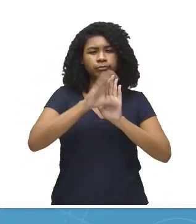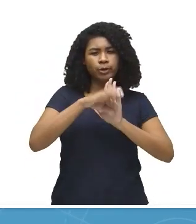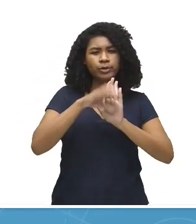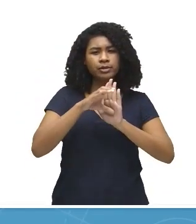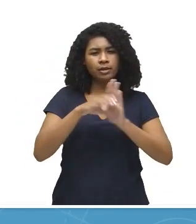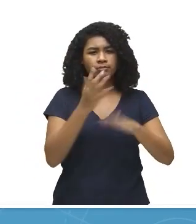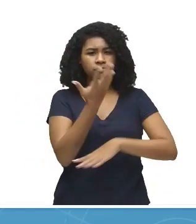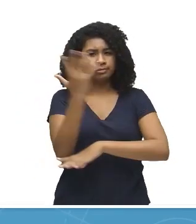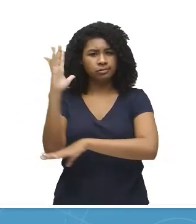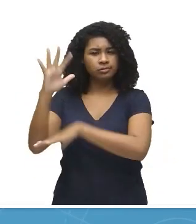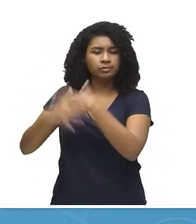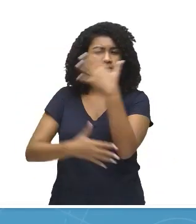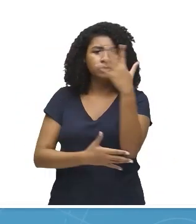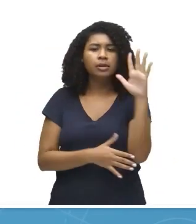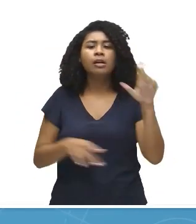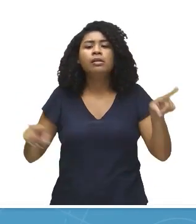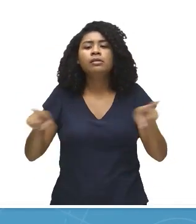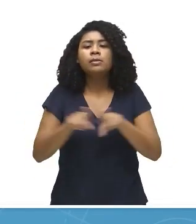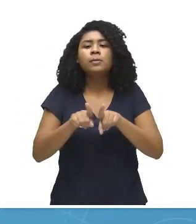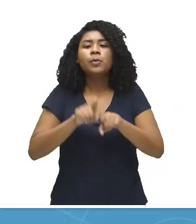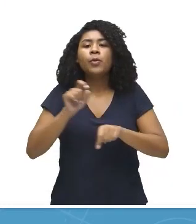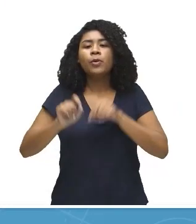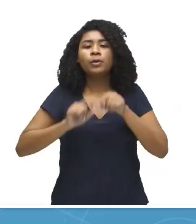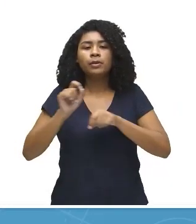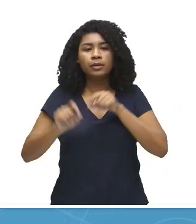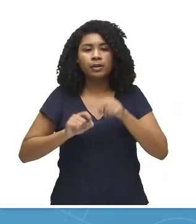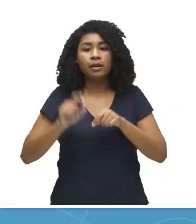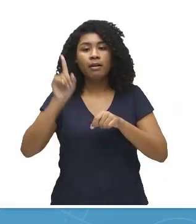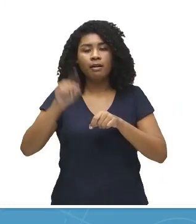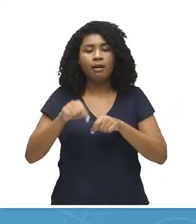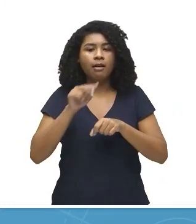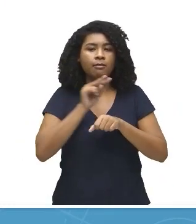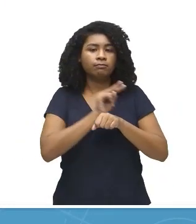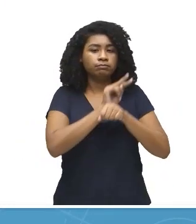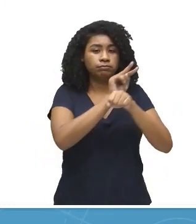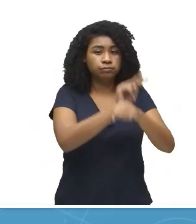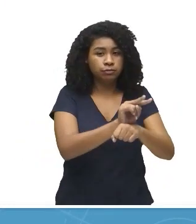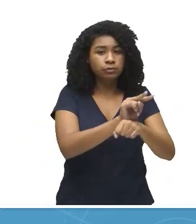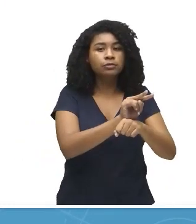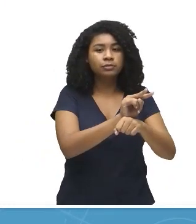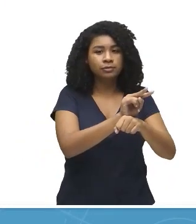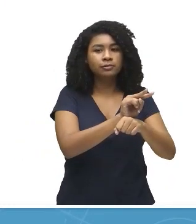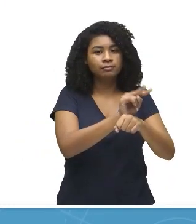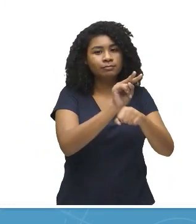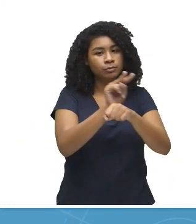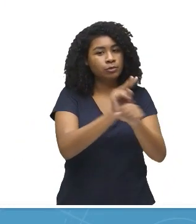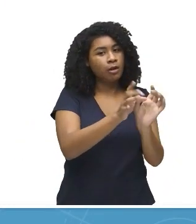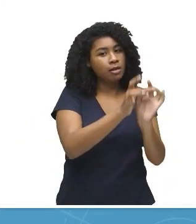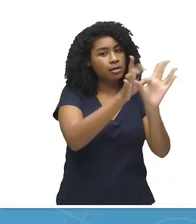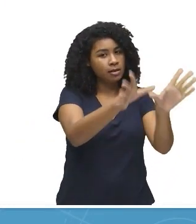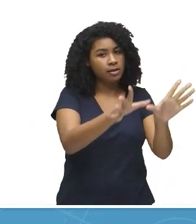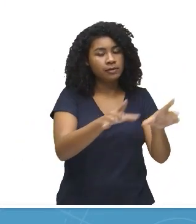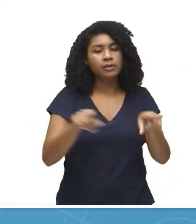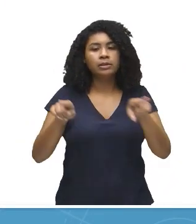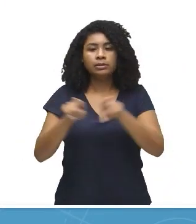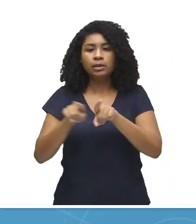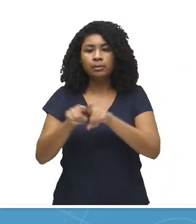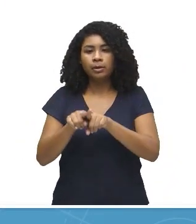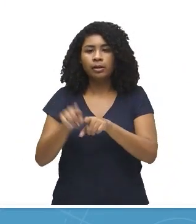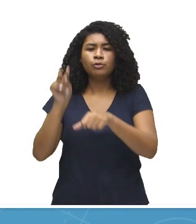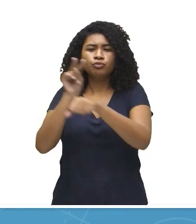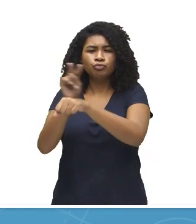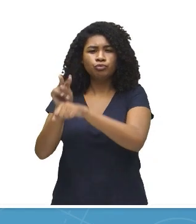nós vimos, a gente também vai falar sobre preservação aí e conservação ambiental. Então nós temos aí o